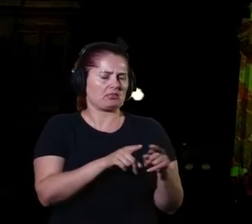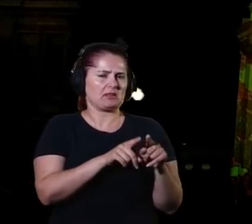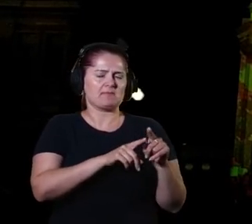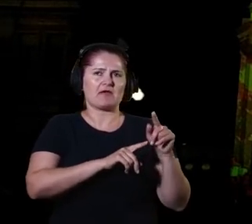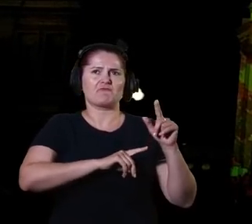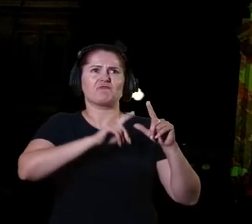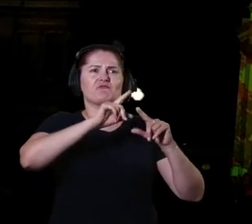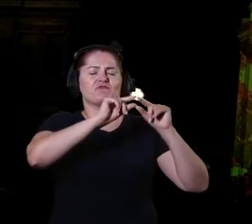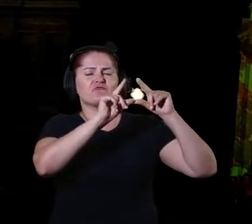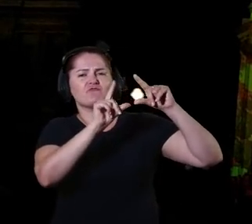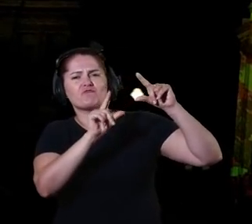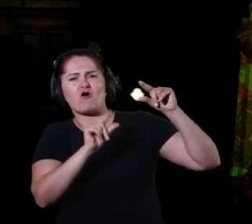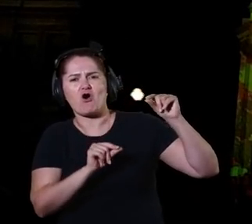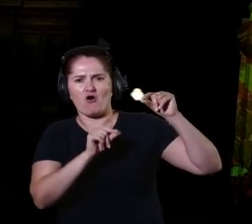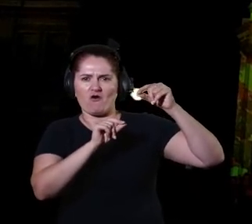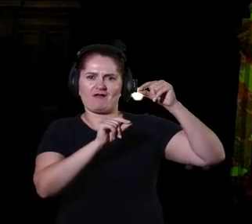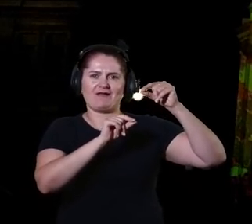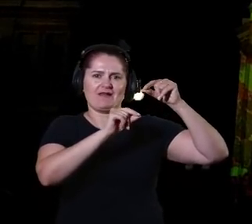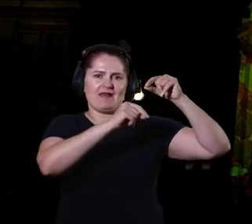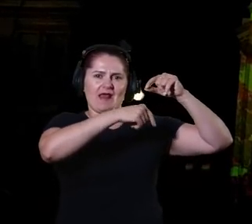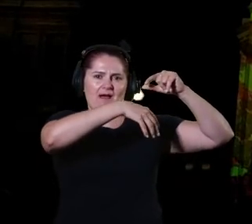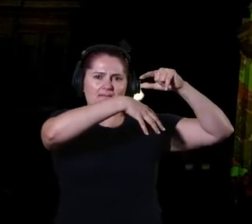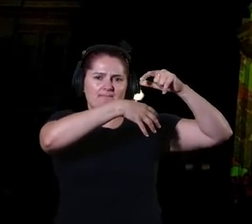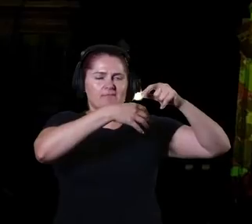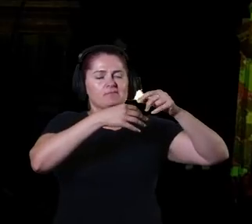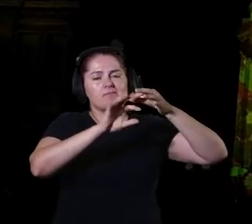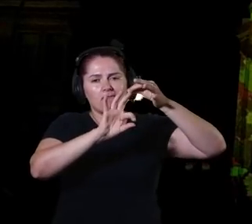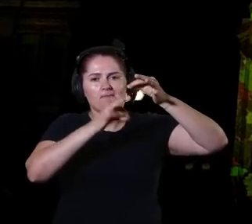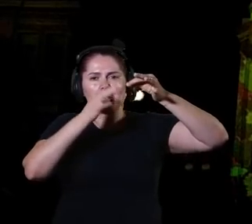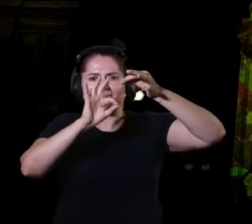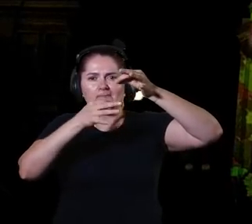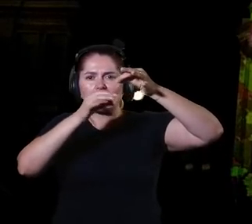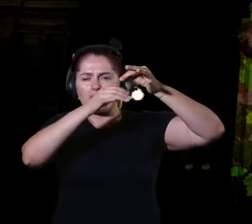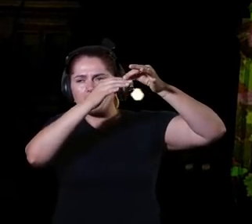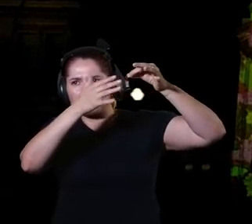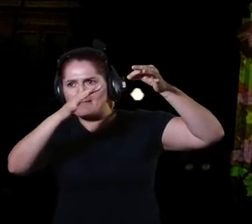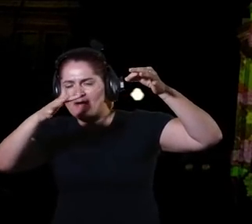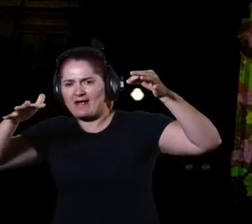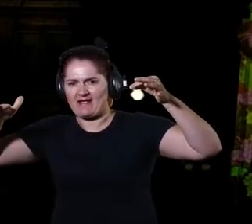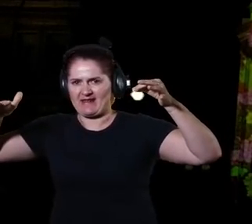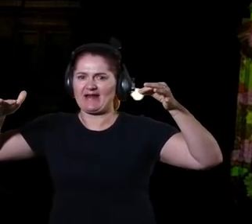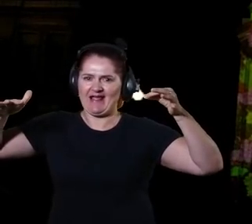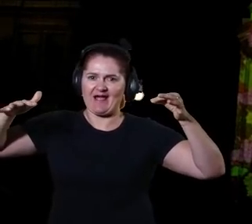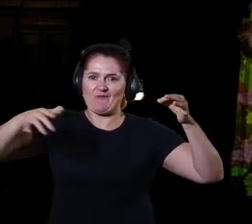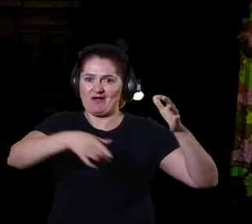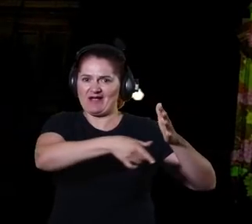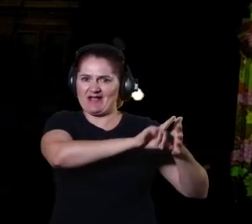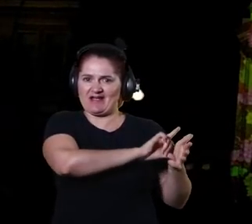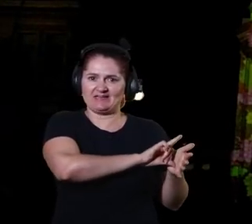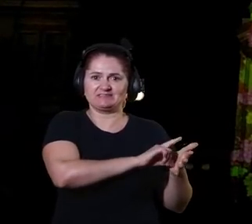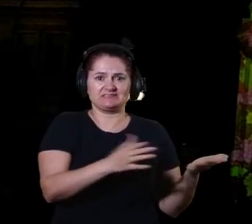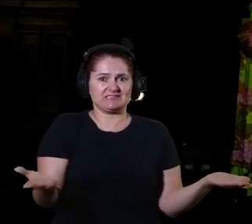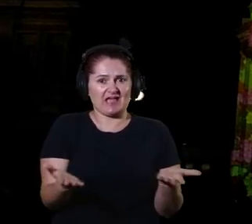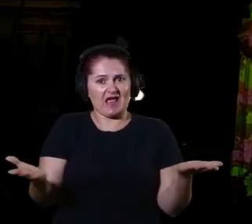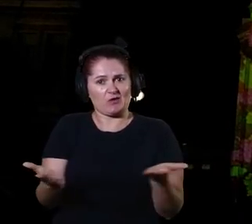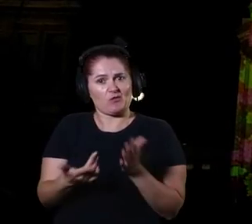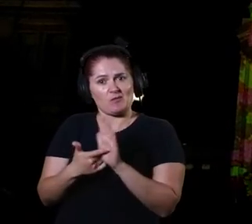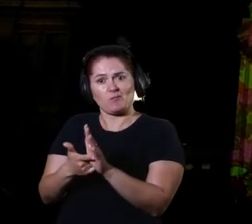do parreiral misturada a um ar livre de aves que perfazem uma atmosfera totalmente